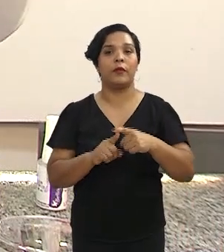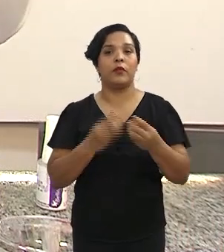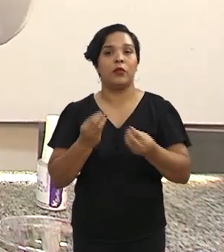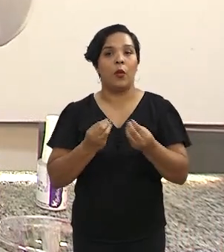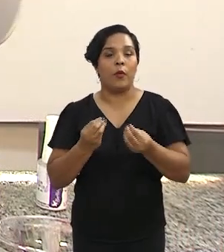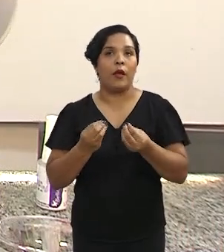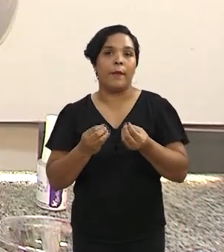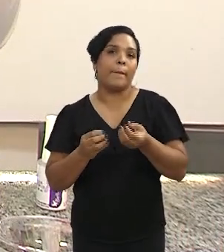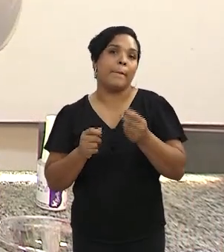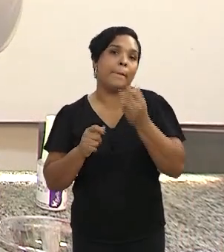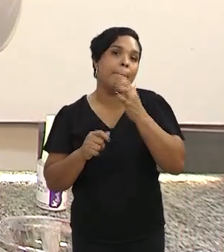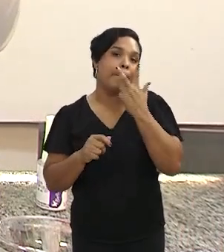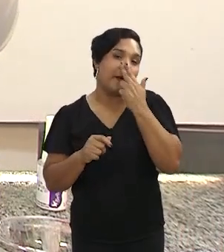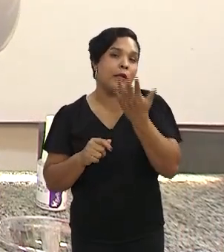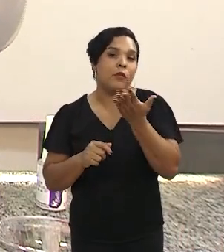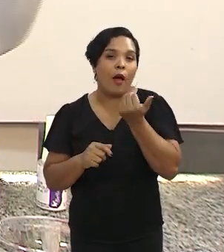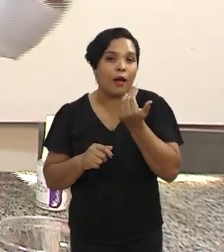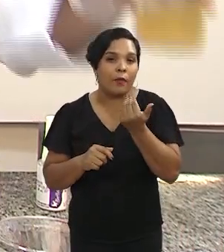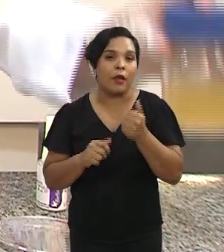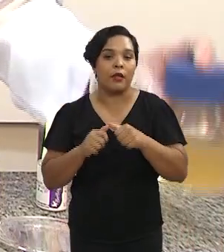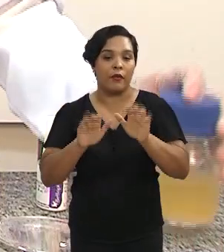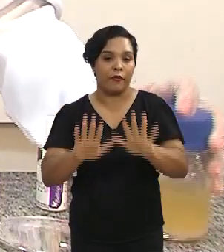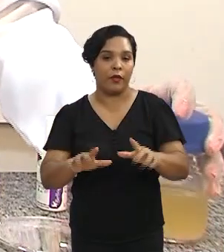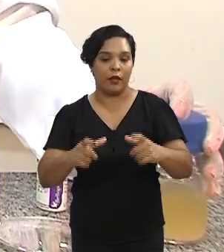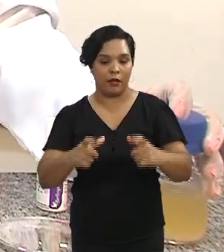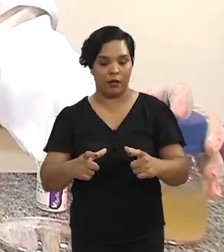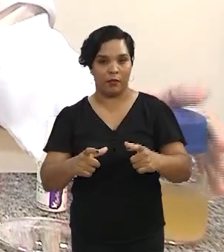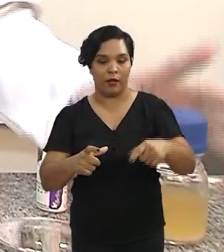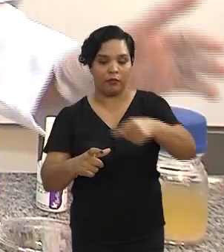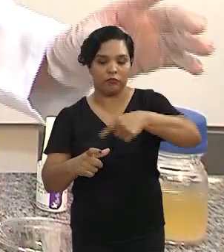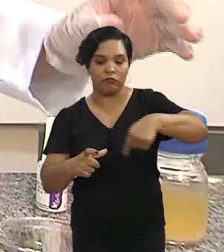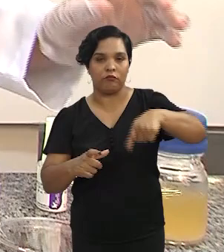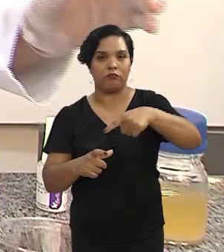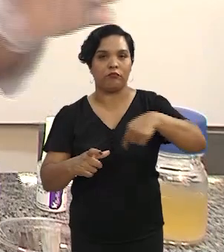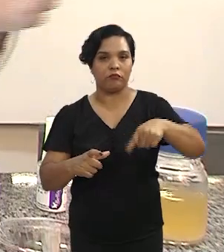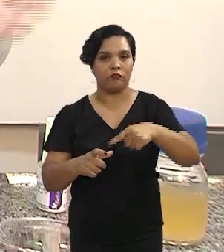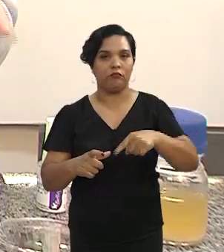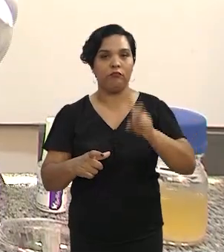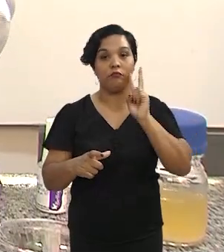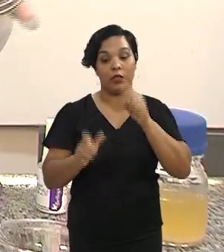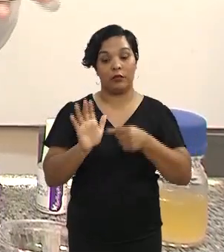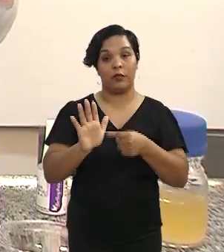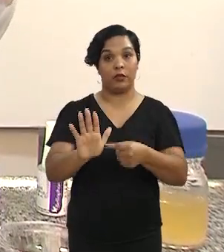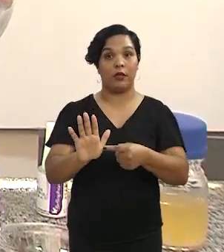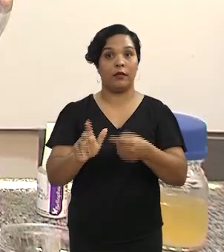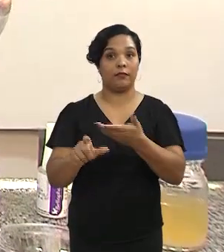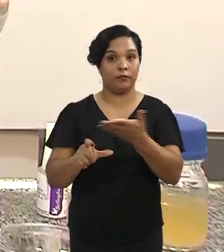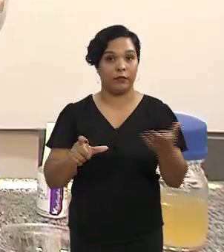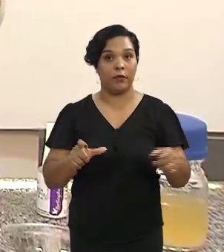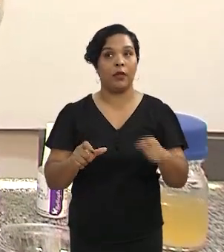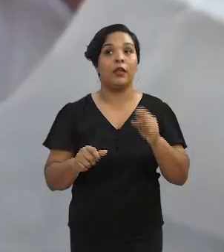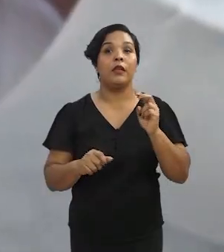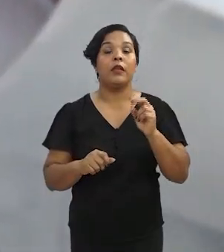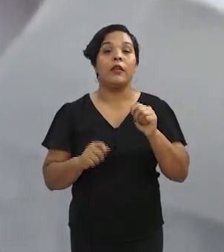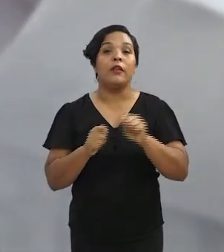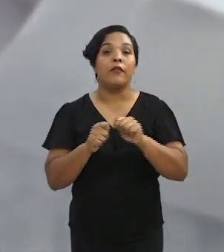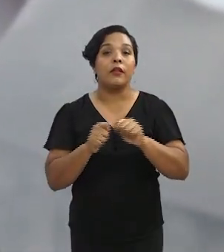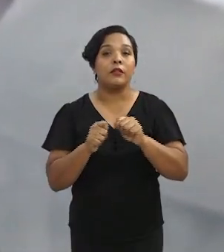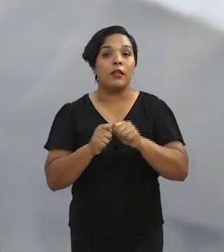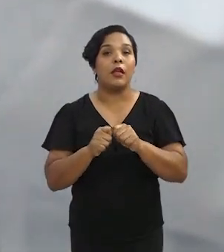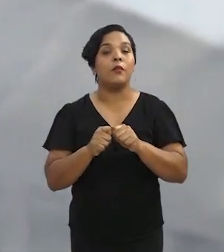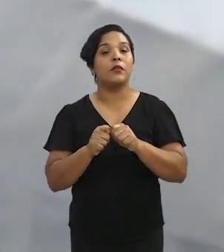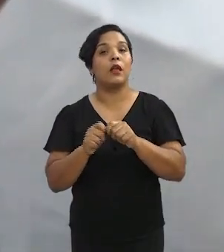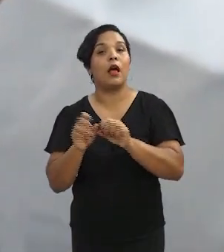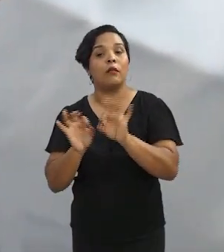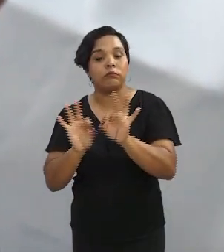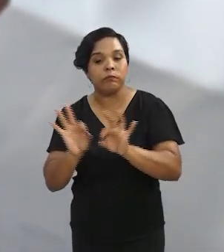é como se fosse o alimento daquele fungo, né? Nós colocamos ele na placa de Petri, aqui como eu posso mostrar para vocês, e fazemos a